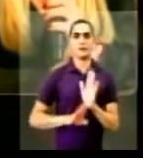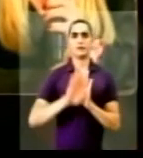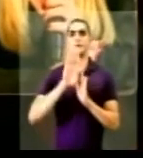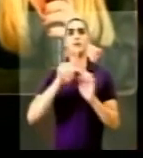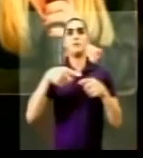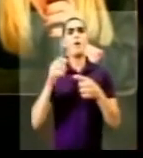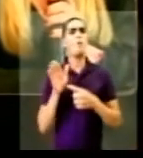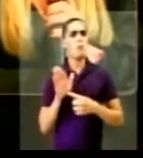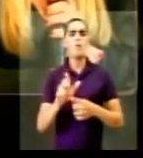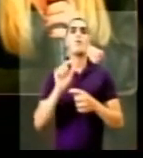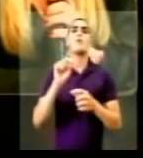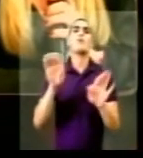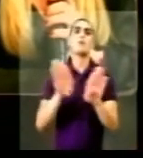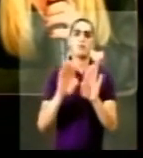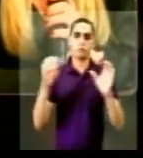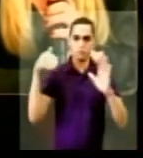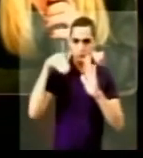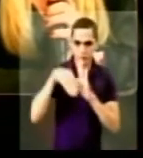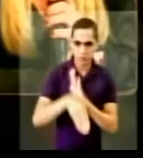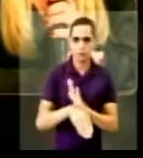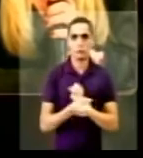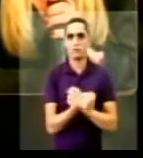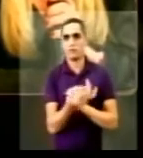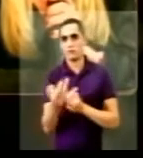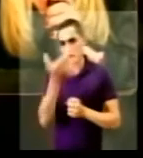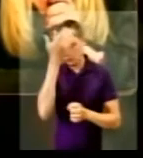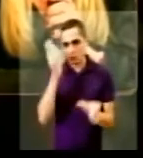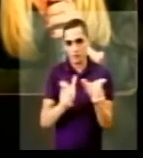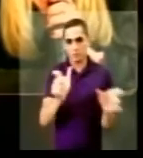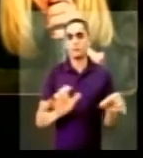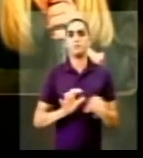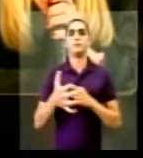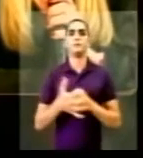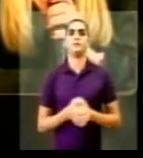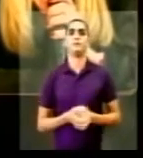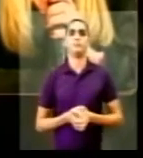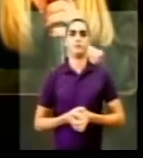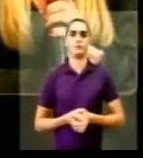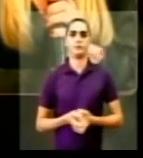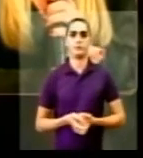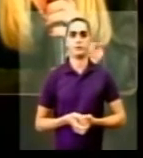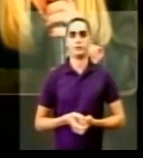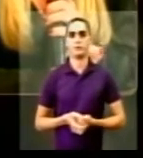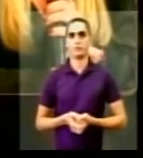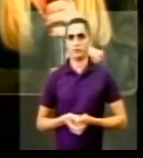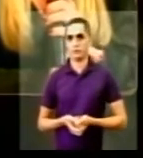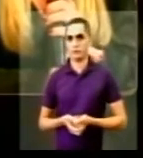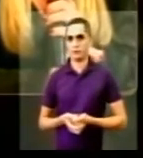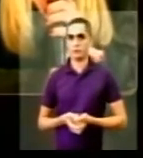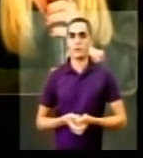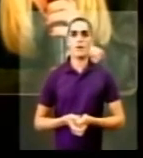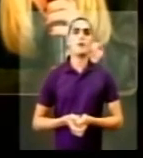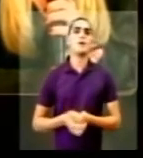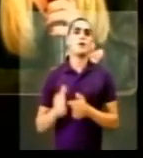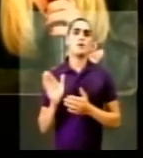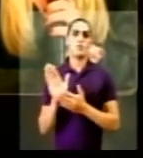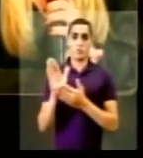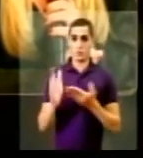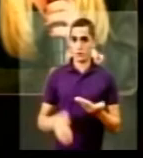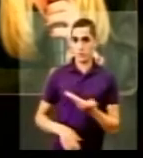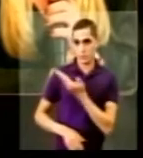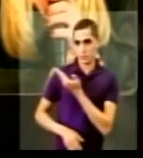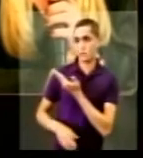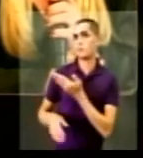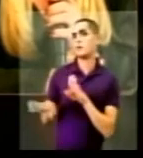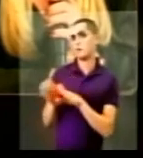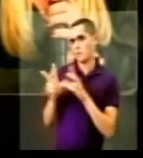a descendência do número de casos. Próximo. o mesmo nós podemos aí apresentar